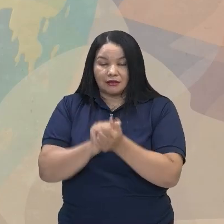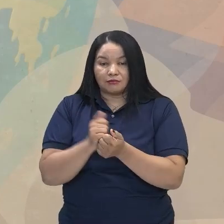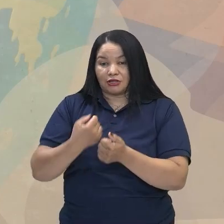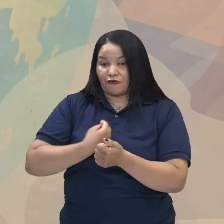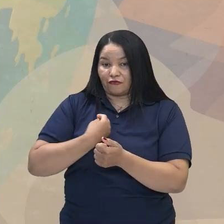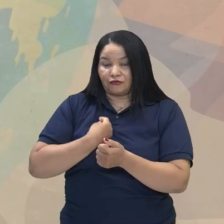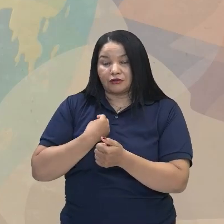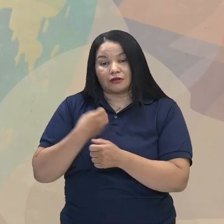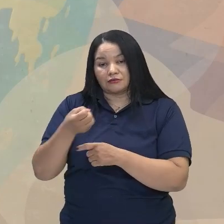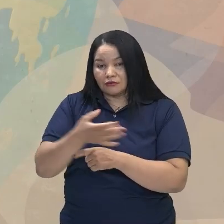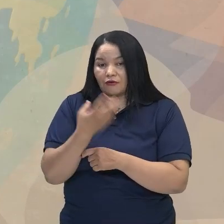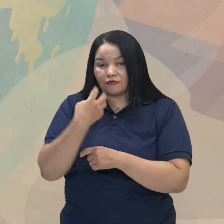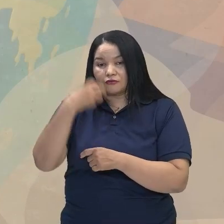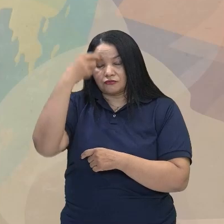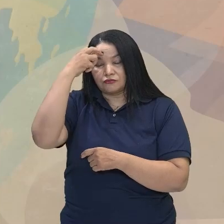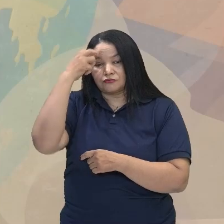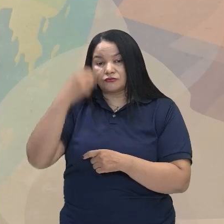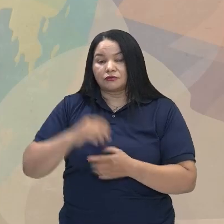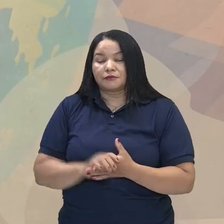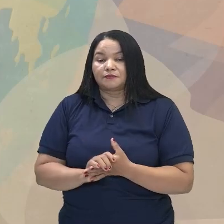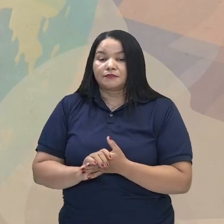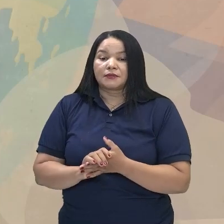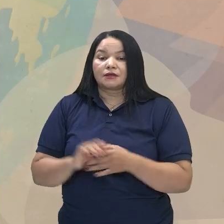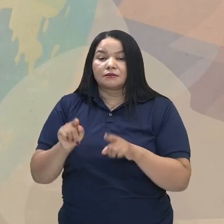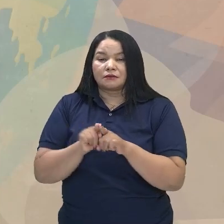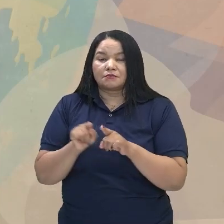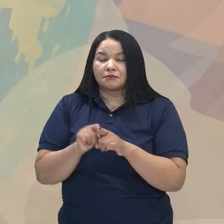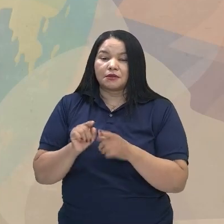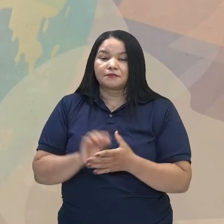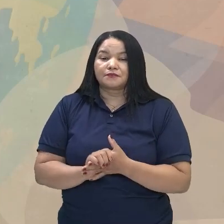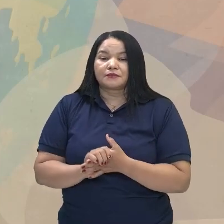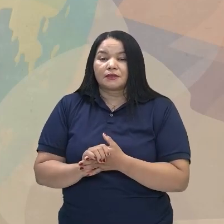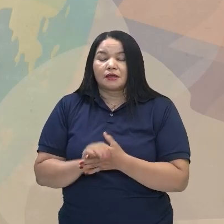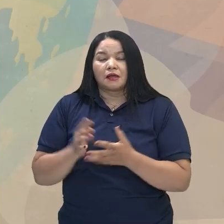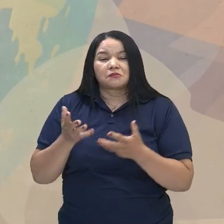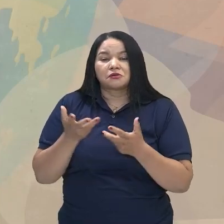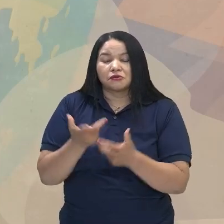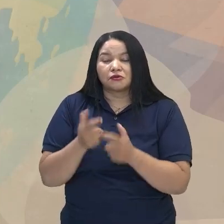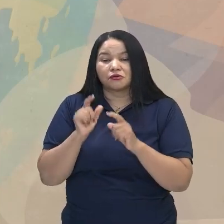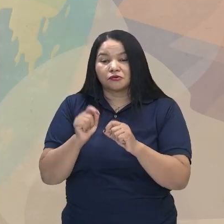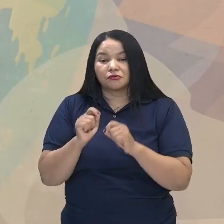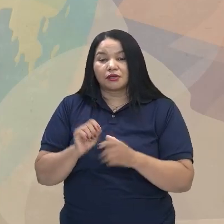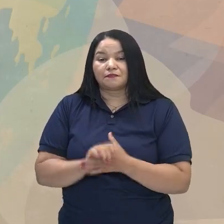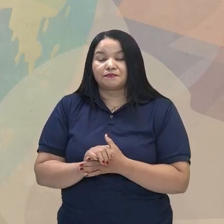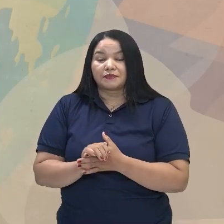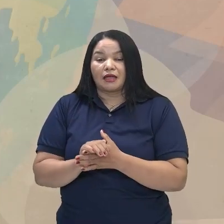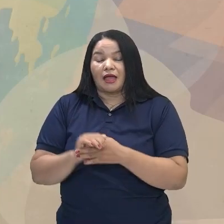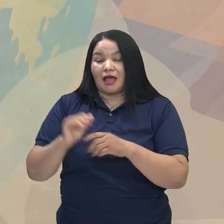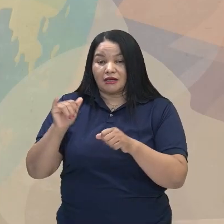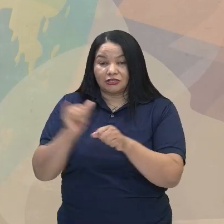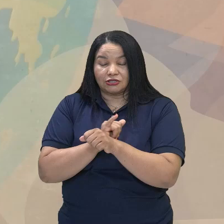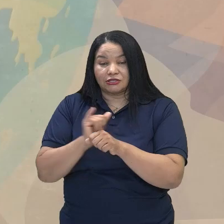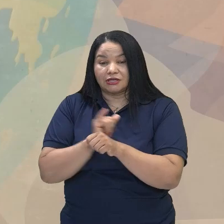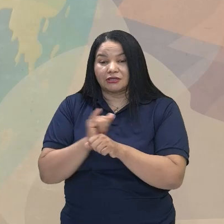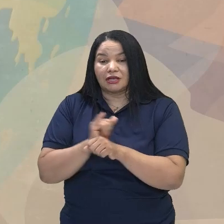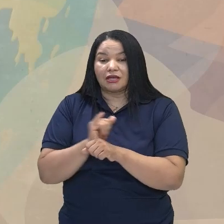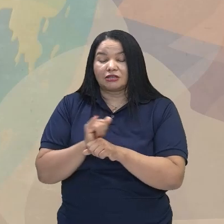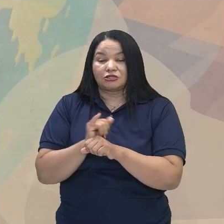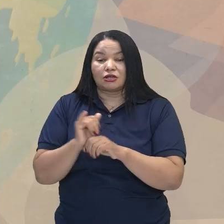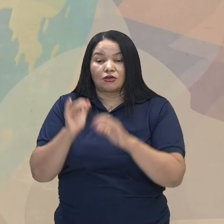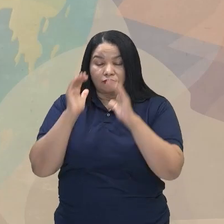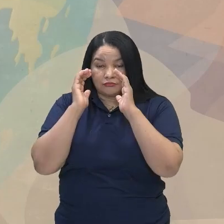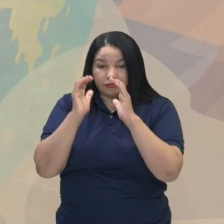nova cultura. A melhor prática para combater essa intolerância com estrangeiros, que nós chamamos